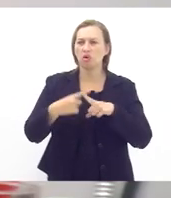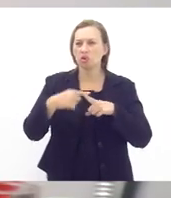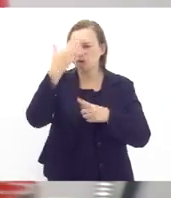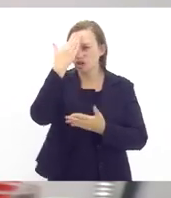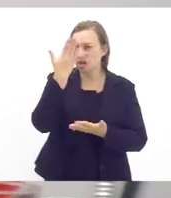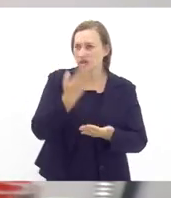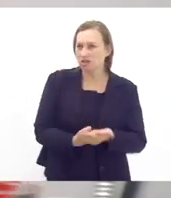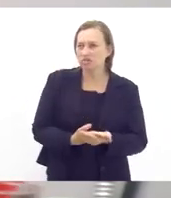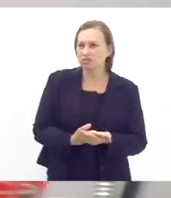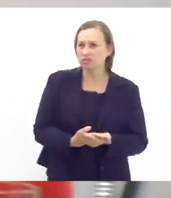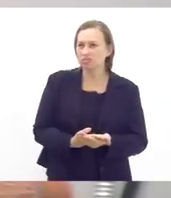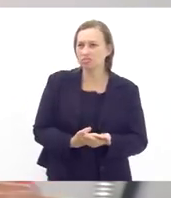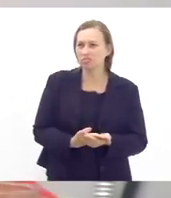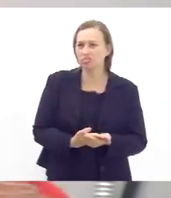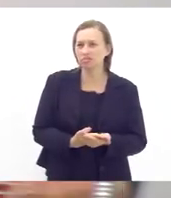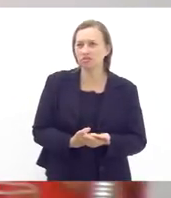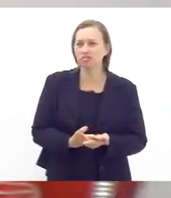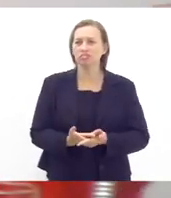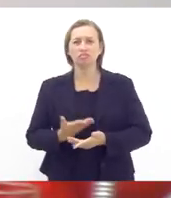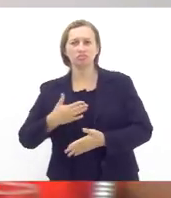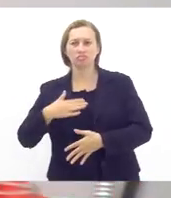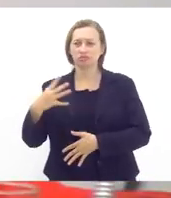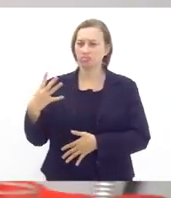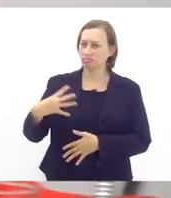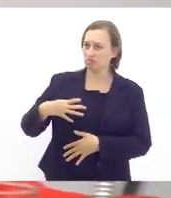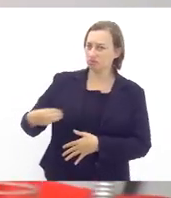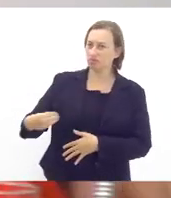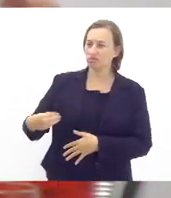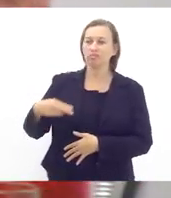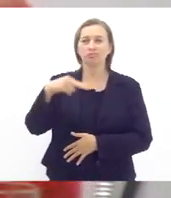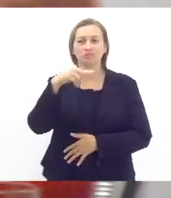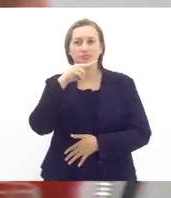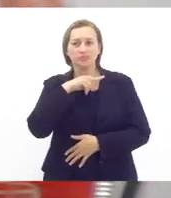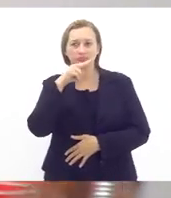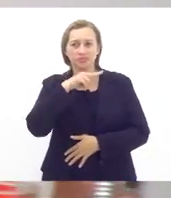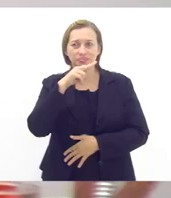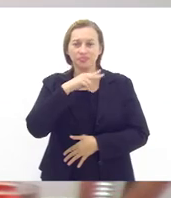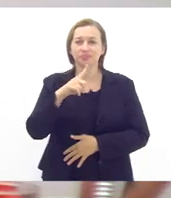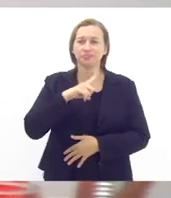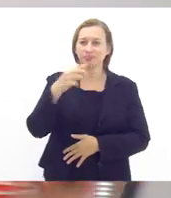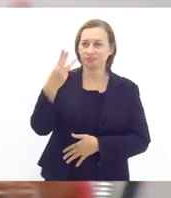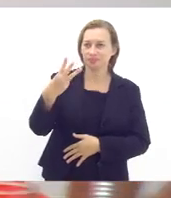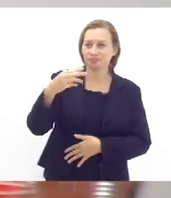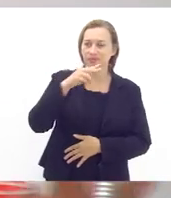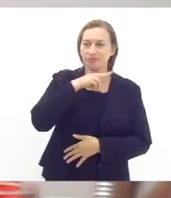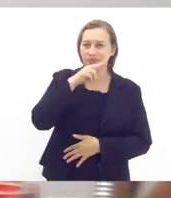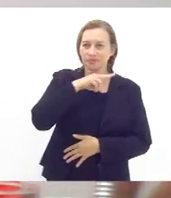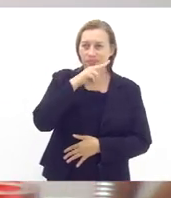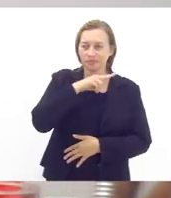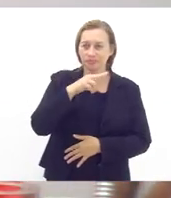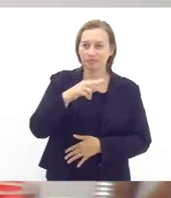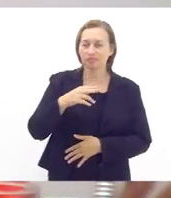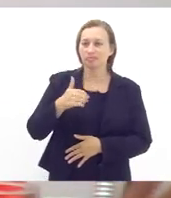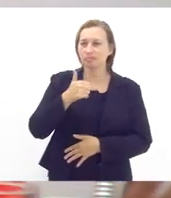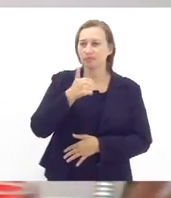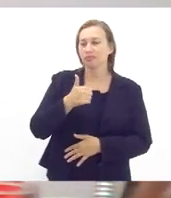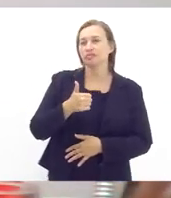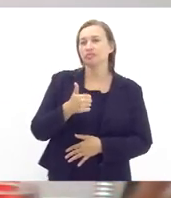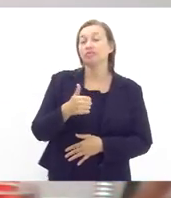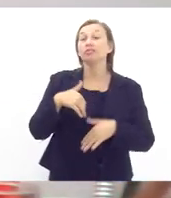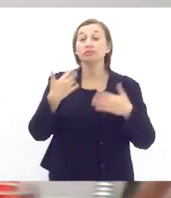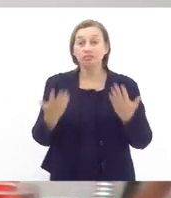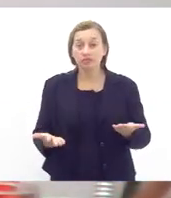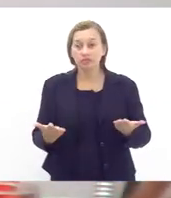que isso vai ser para os meus filhos vai ser para os meus netos eu tenho três netos eu sou mãe de três filhos então